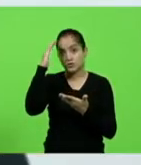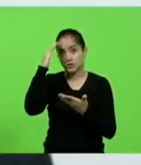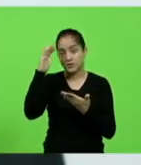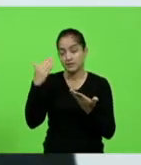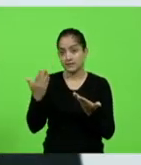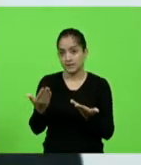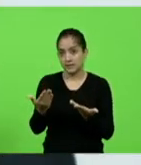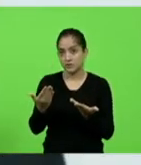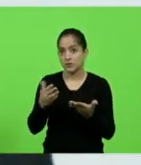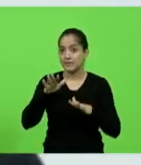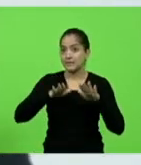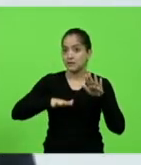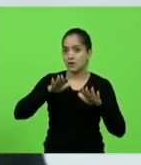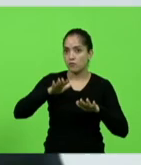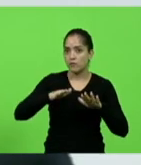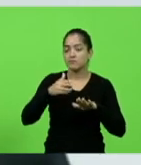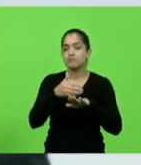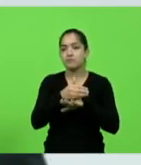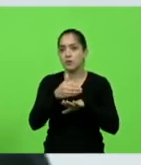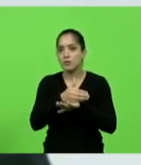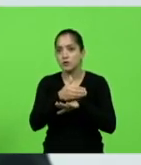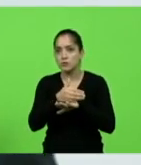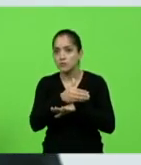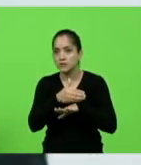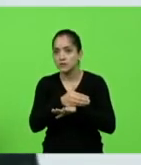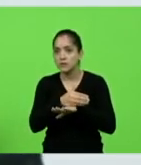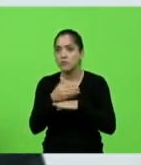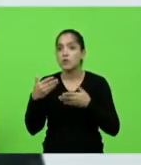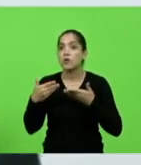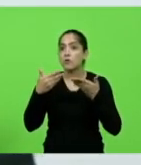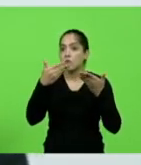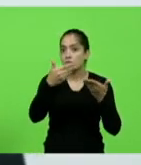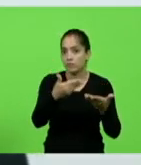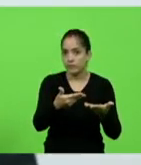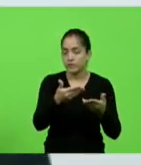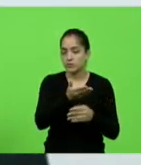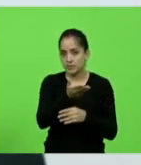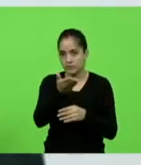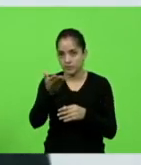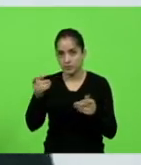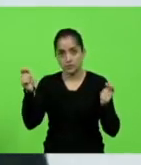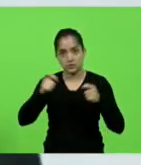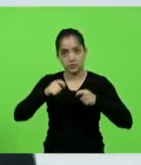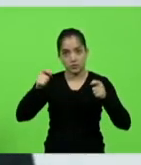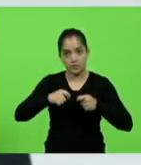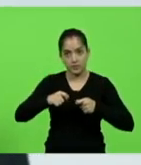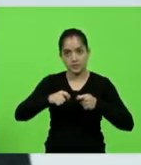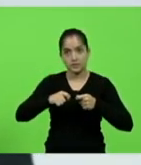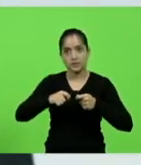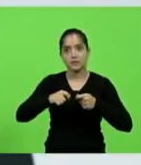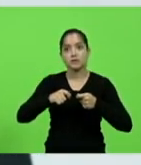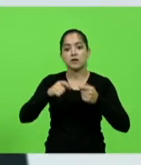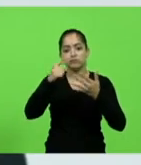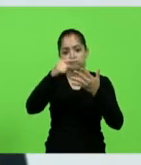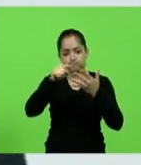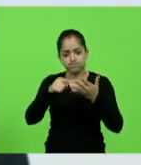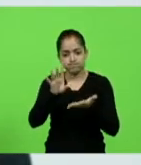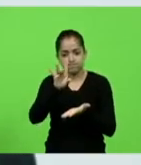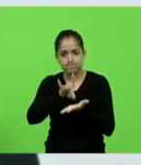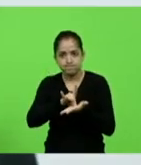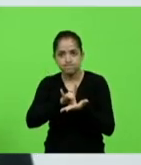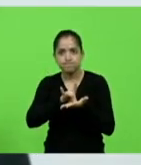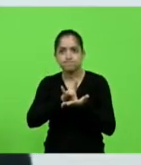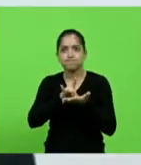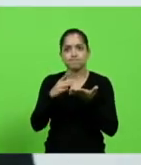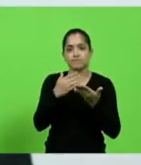minha participação, é um convite aos senhores para que a gente seja capaz de separar fatos, mitos, falácias e